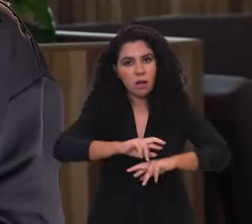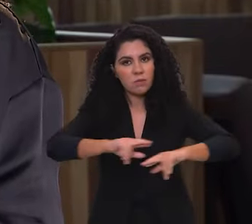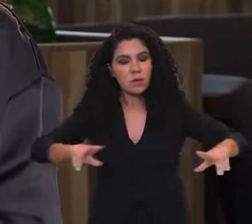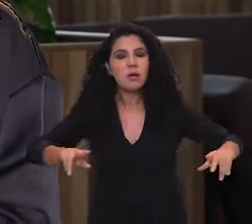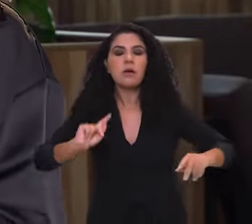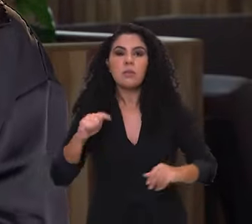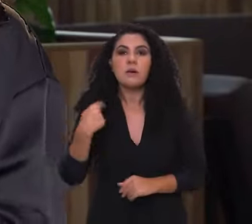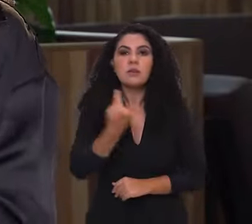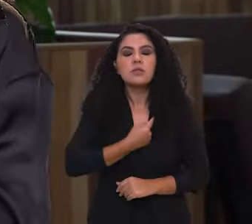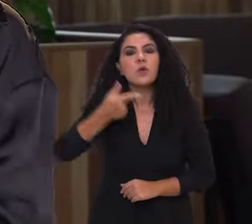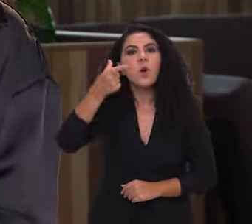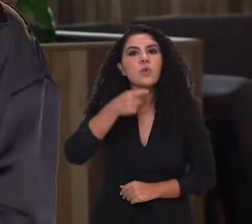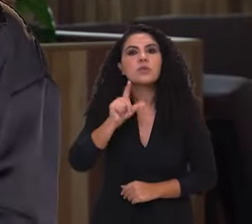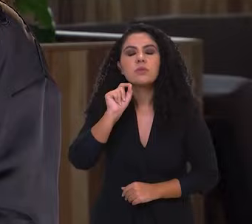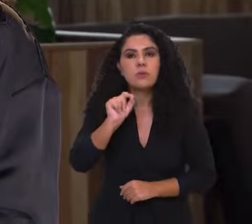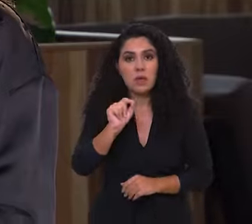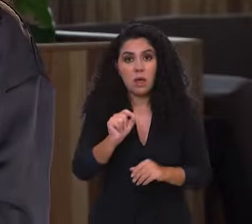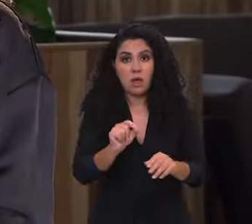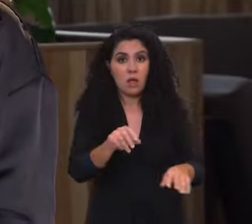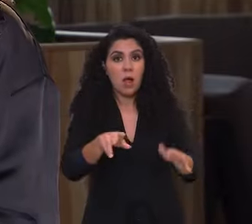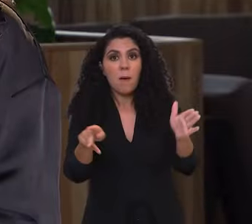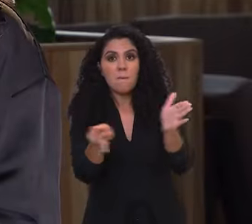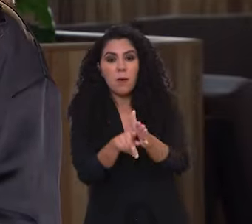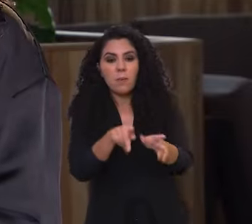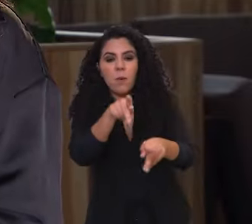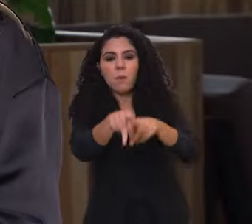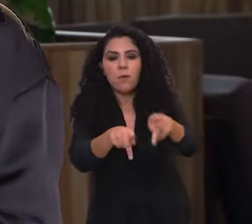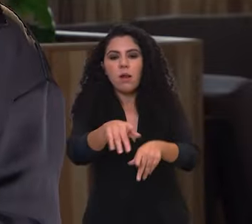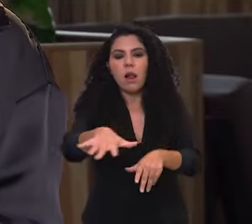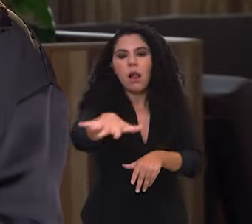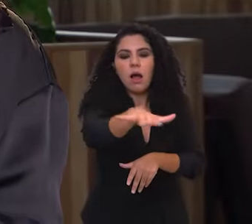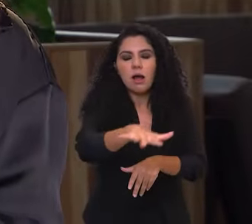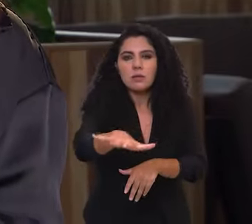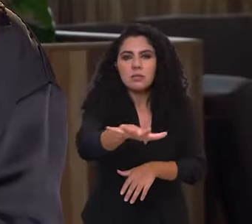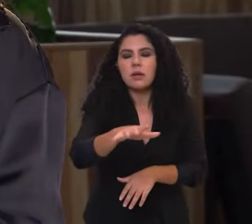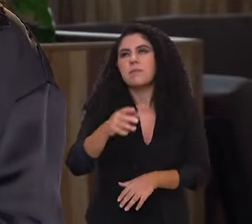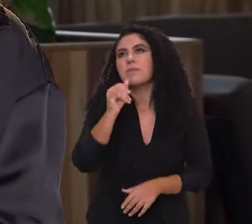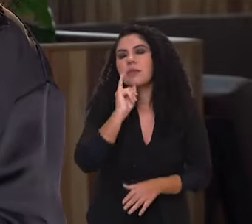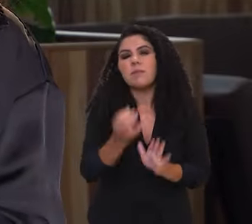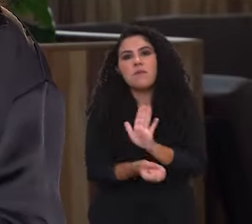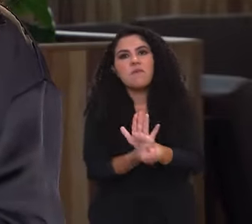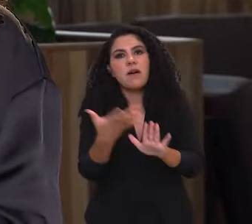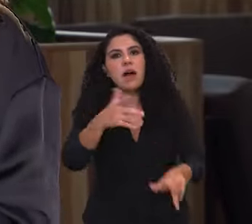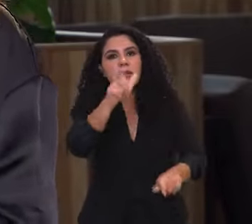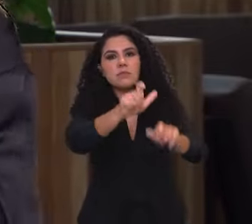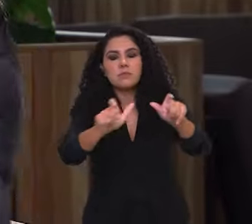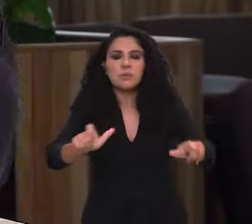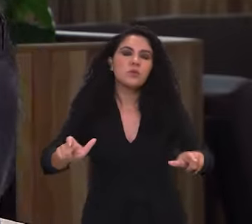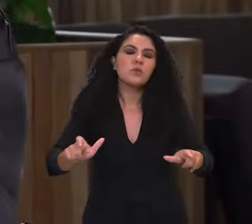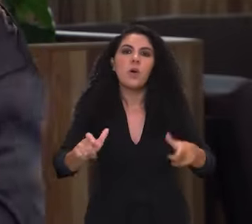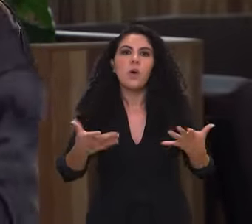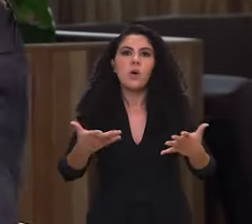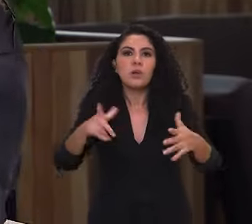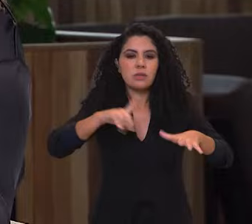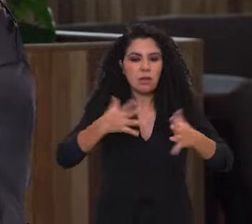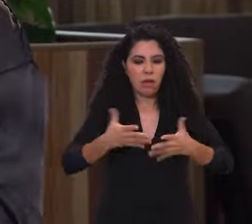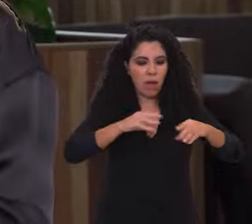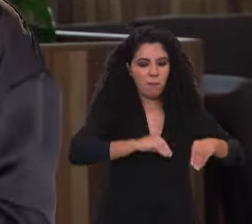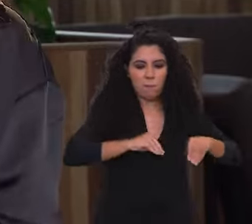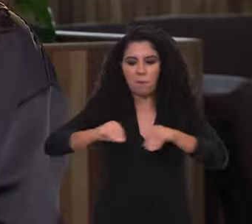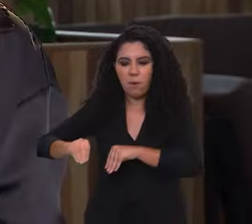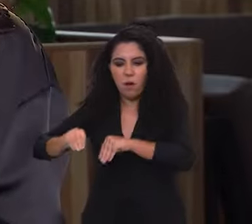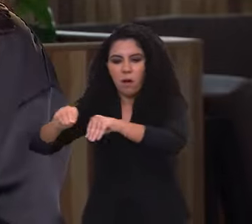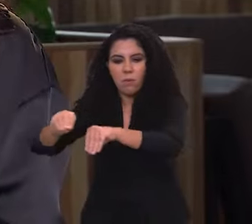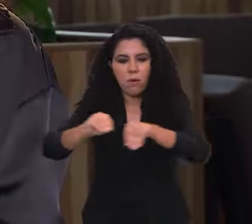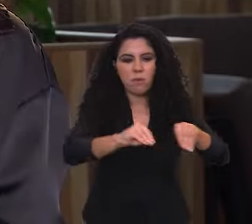gente consiga, primeiro, reter população no seu local de origem. Muitas pessoas, por exemplo, elas migram